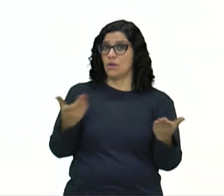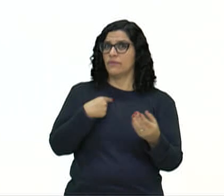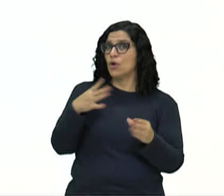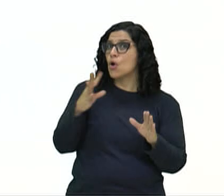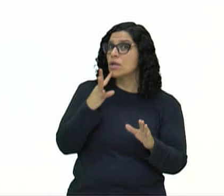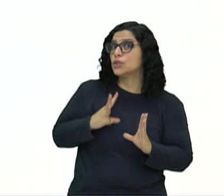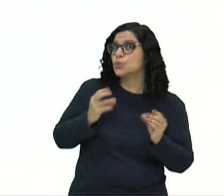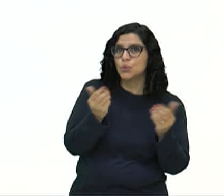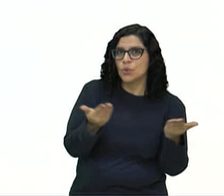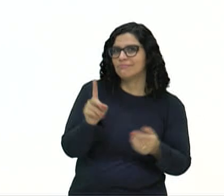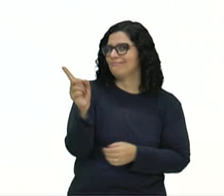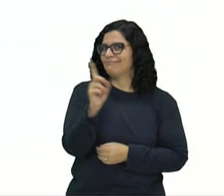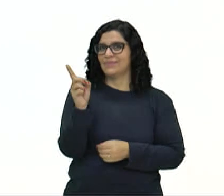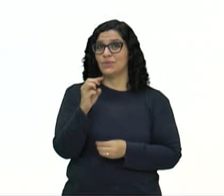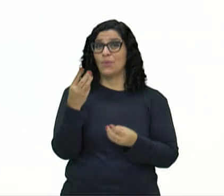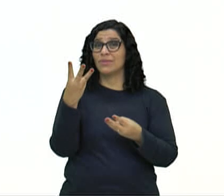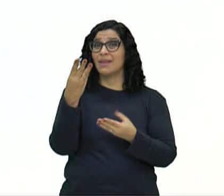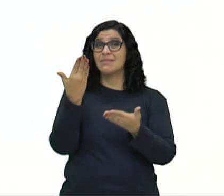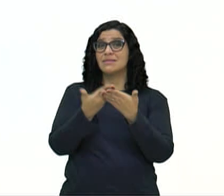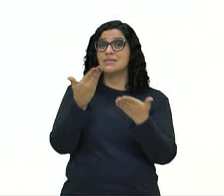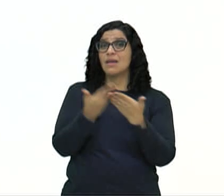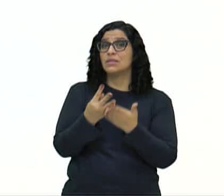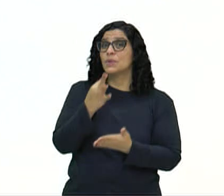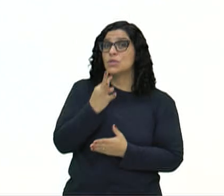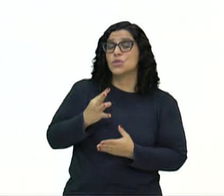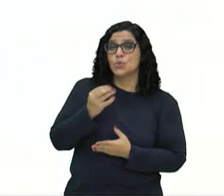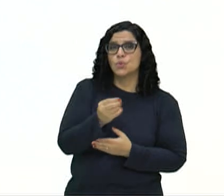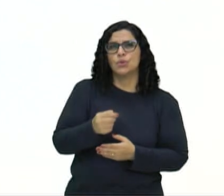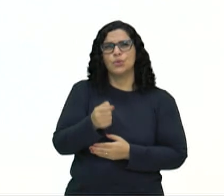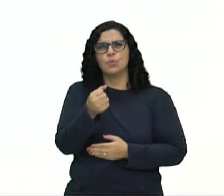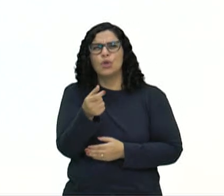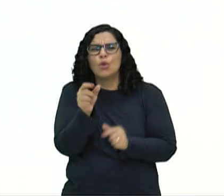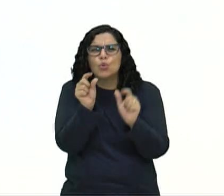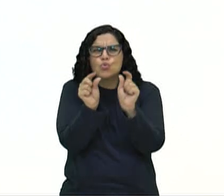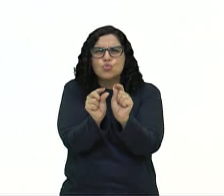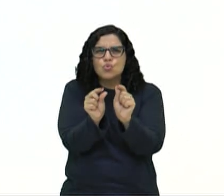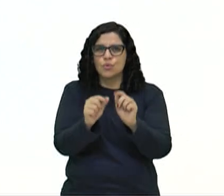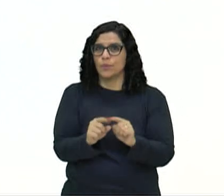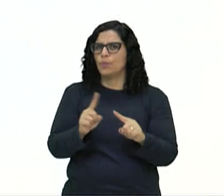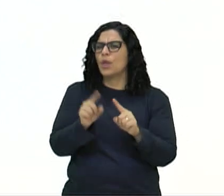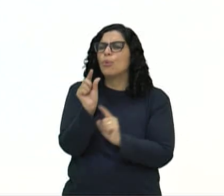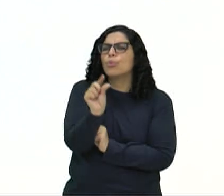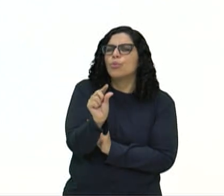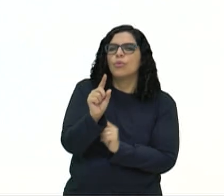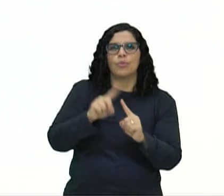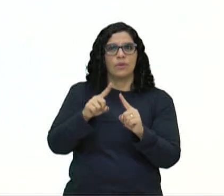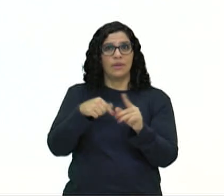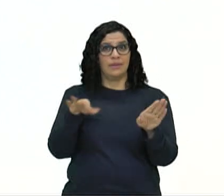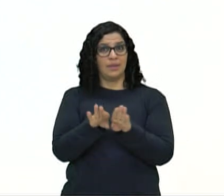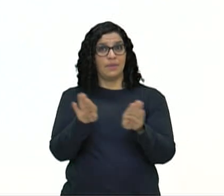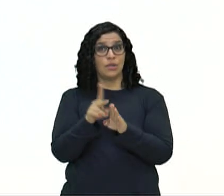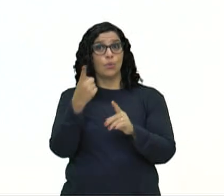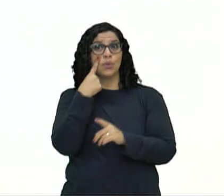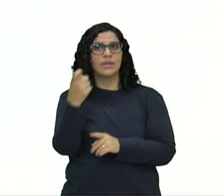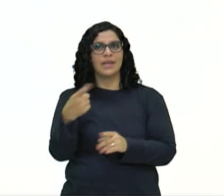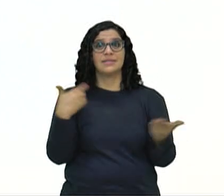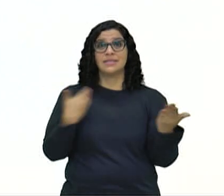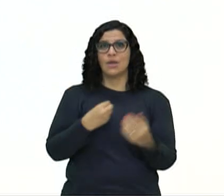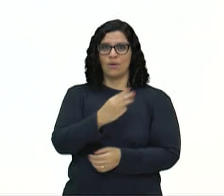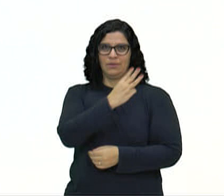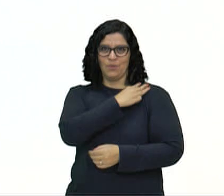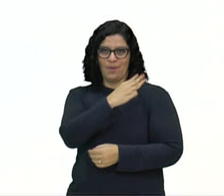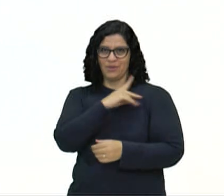hoje? 3 aulas para a gente conhecer um pouquinho de nada. Por que um pouquinho de nada? Porque é só o que interessa para nós no ensino